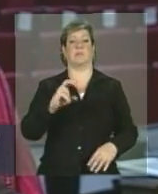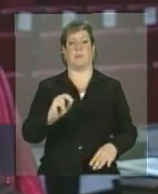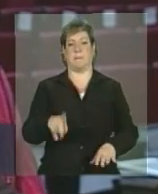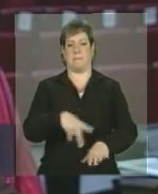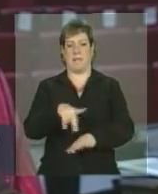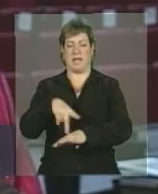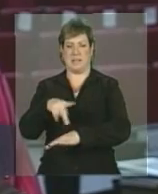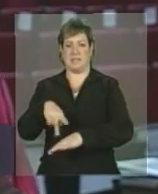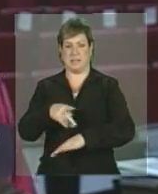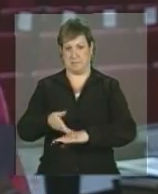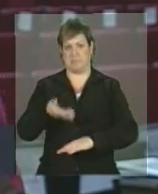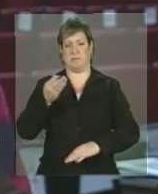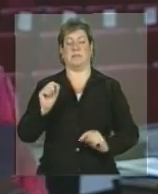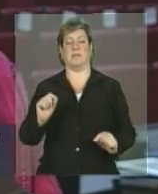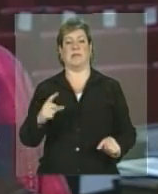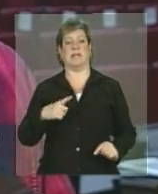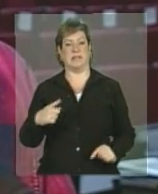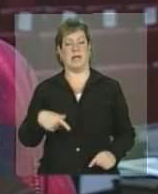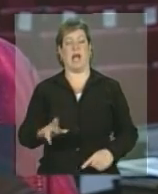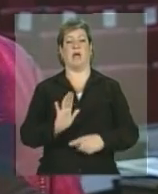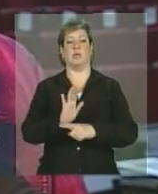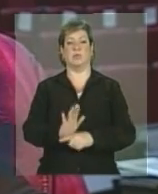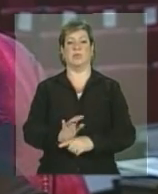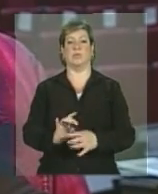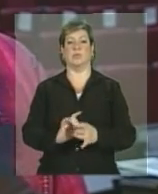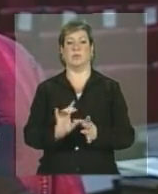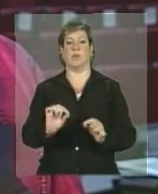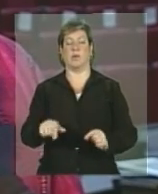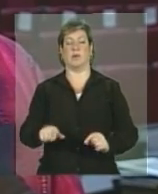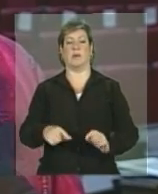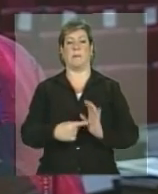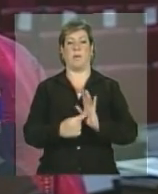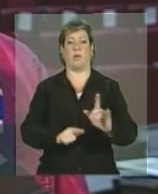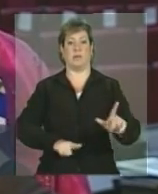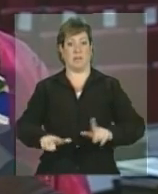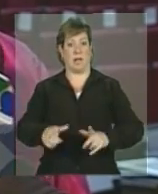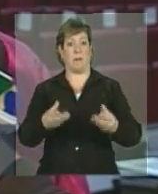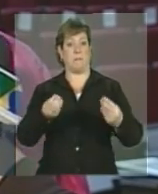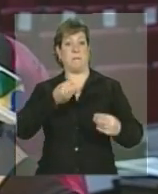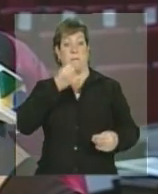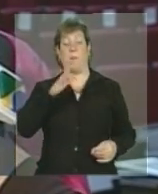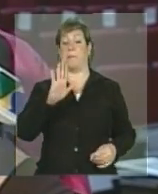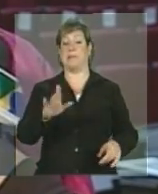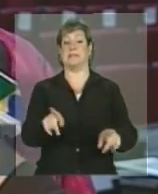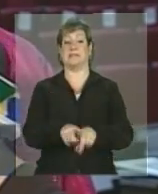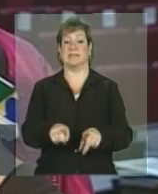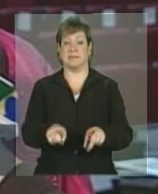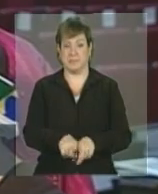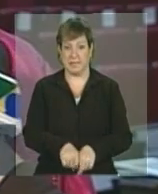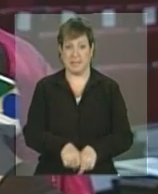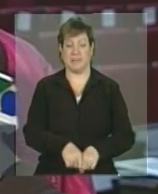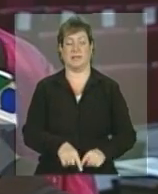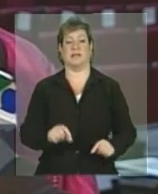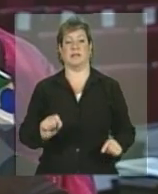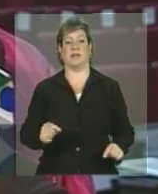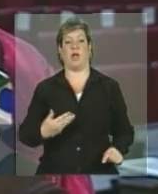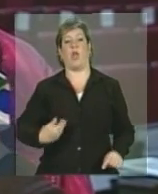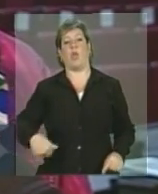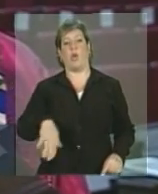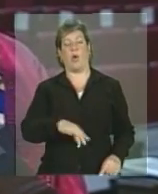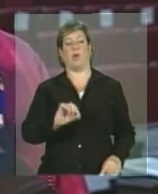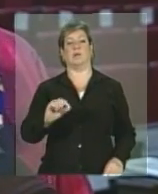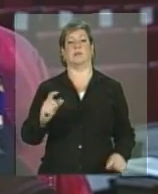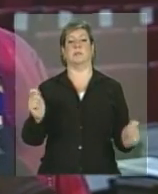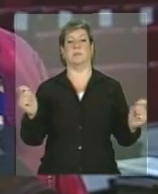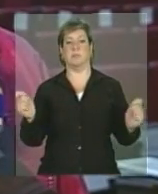isso, permite demonstrar que o trabalho é muito bom, mas também requer que nos